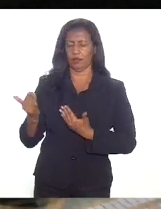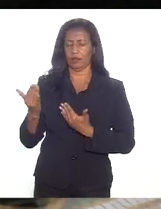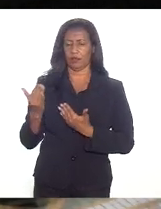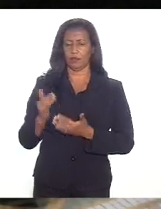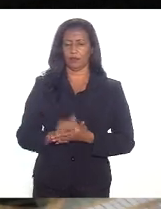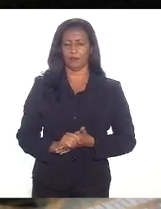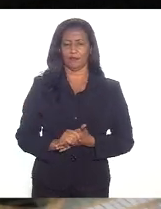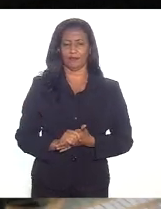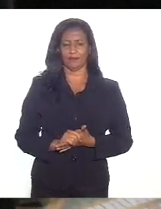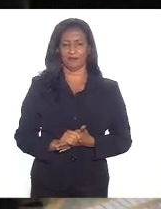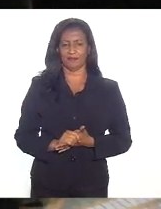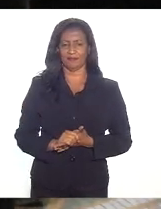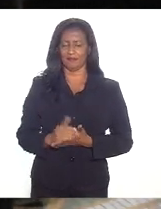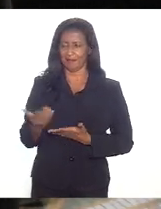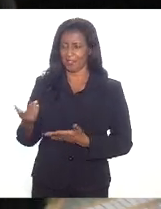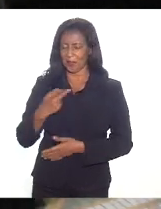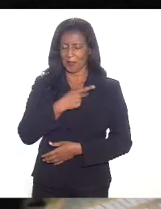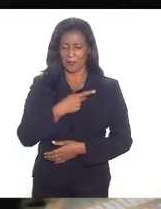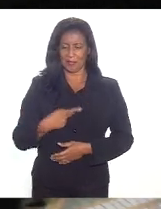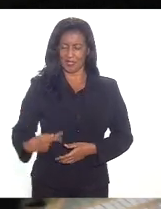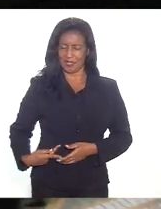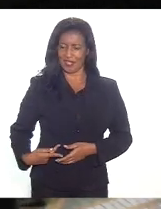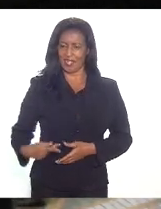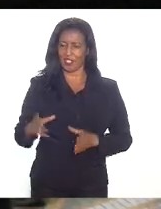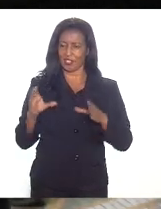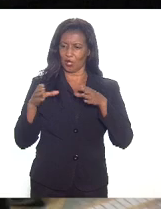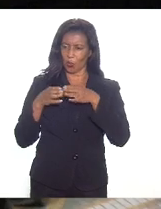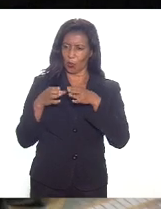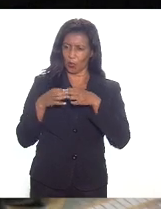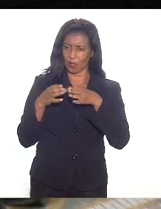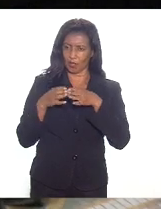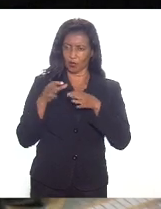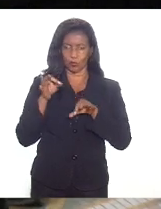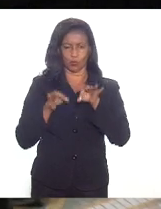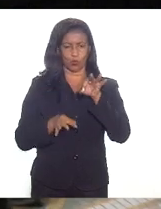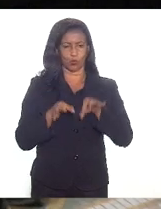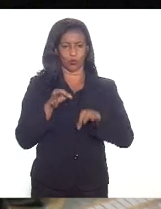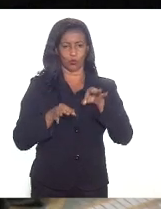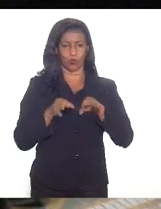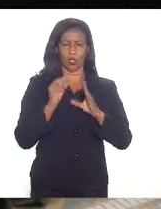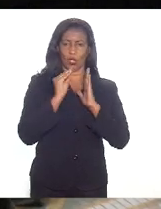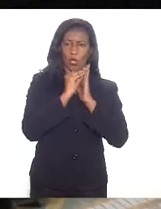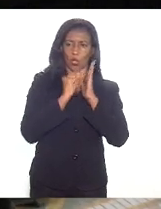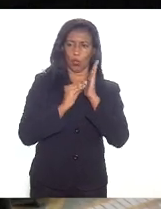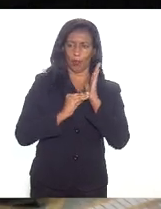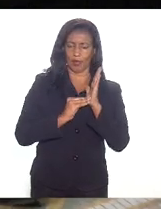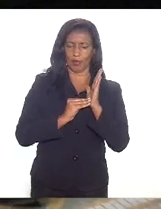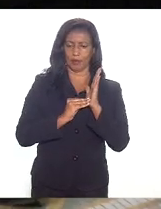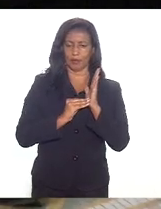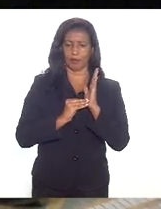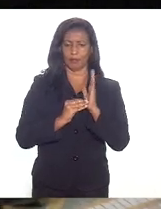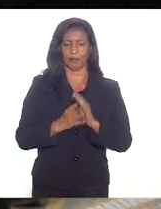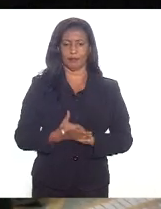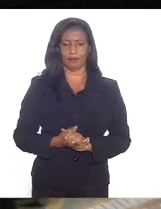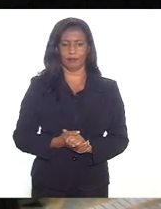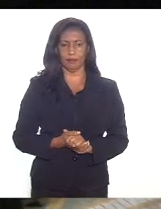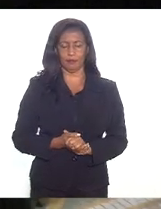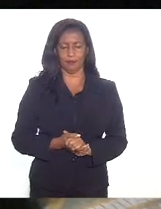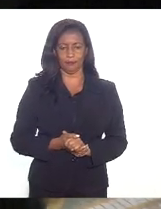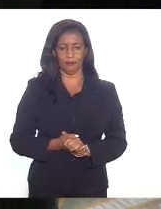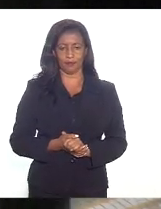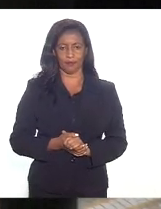a cortesia do presidente da Comissão de Constituição e Justiça. E o parecer, senhor presidente, é